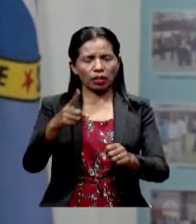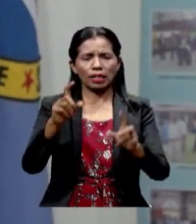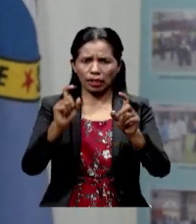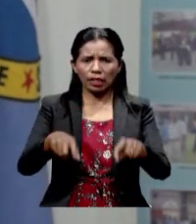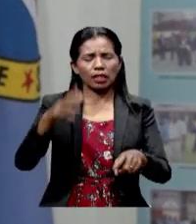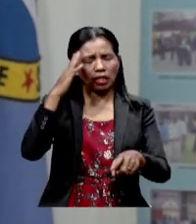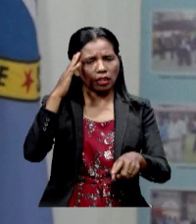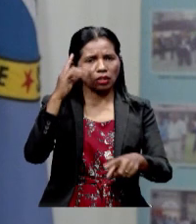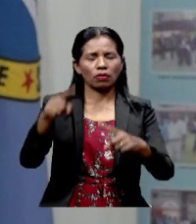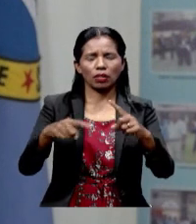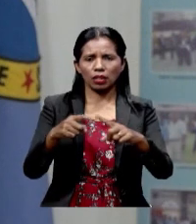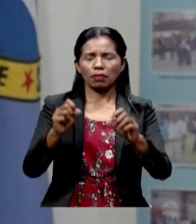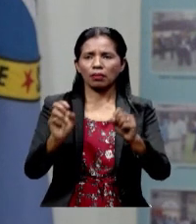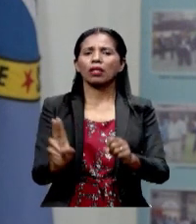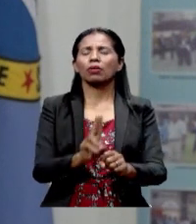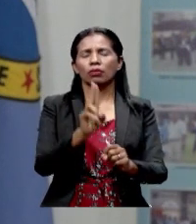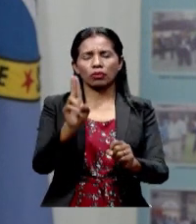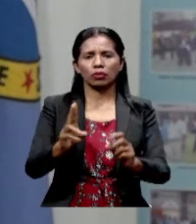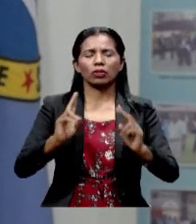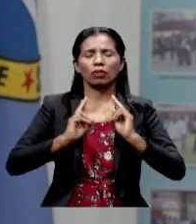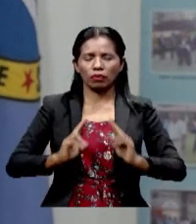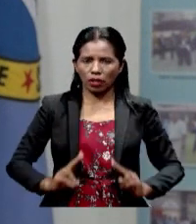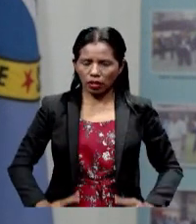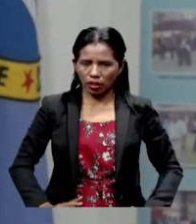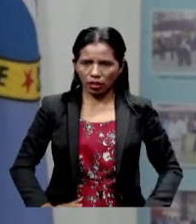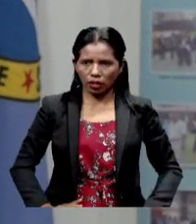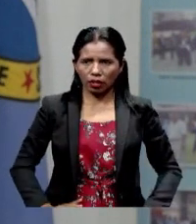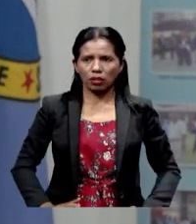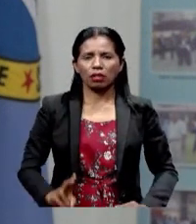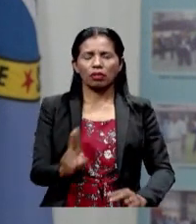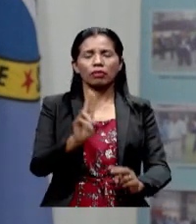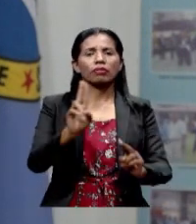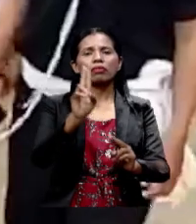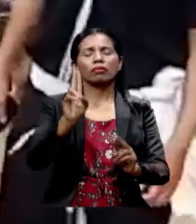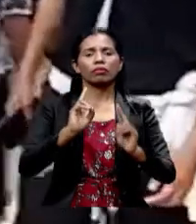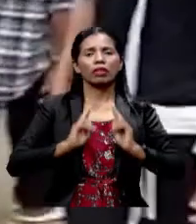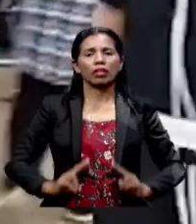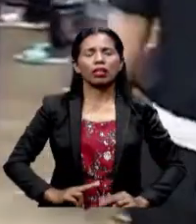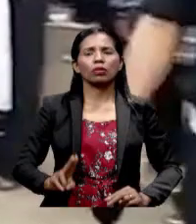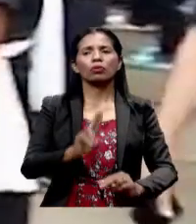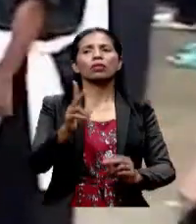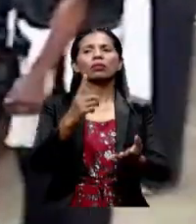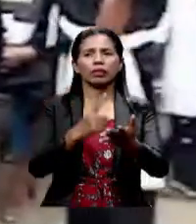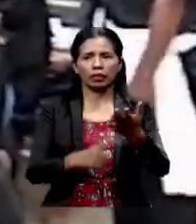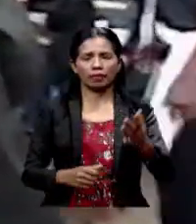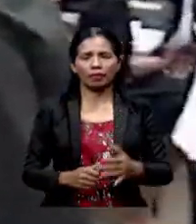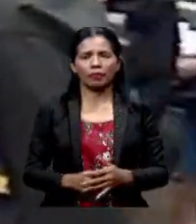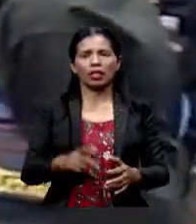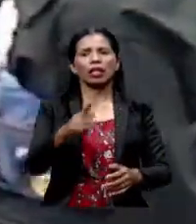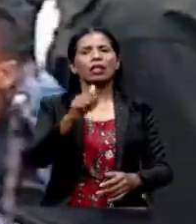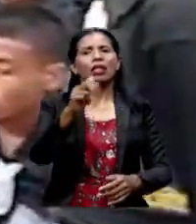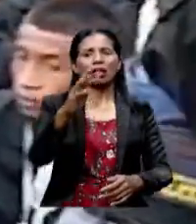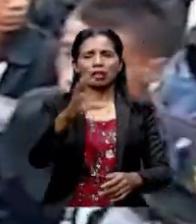hatene bai hira mak bele usa Fardane e a Fardane usa banebe. Otávio Atutan, Kramos se